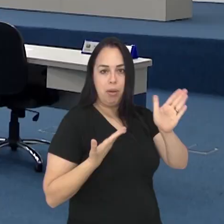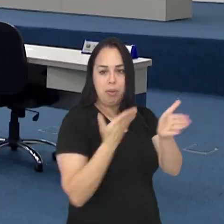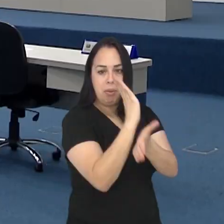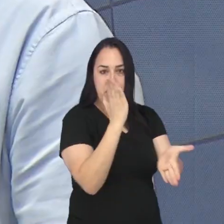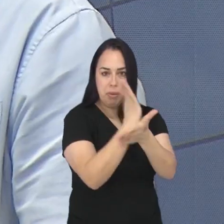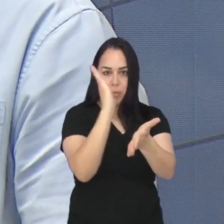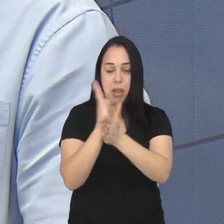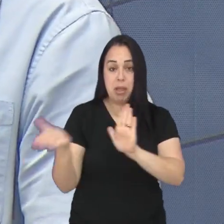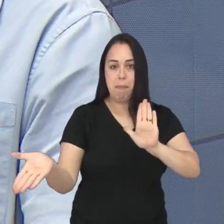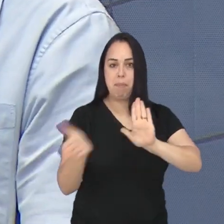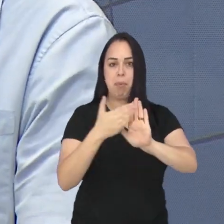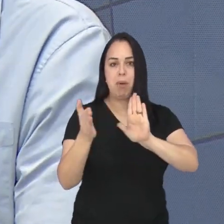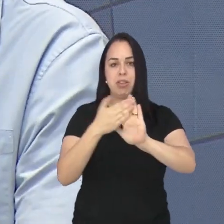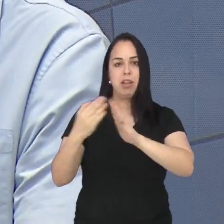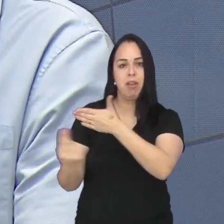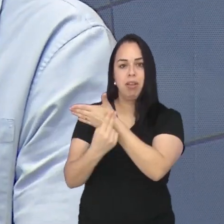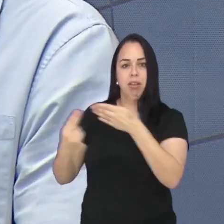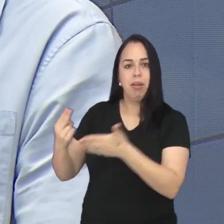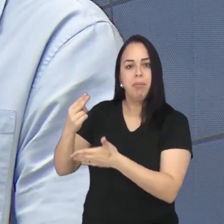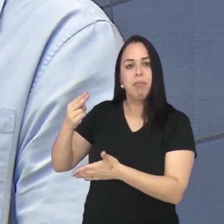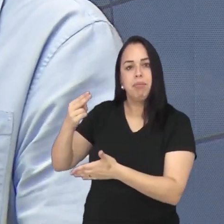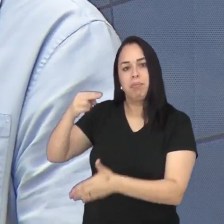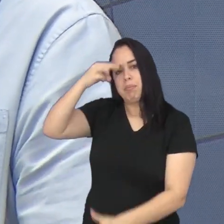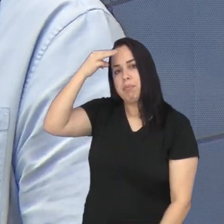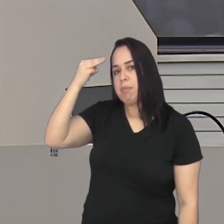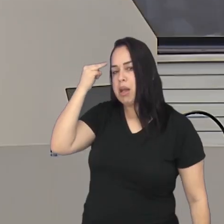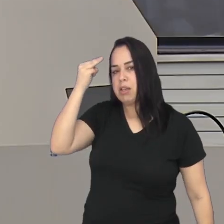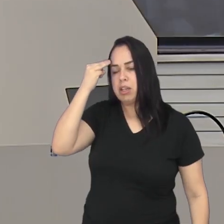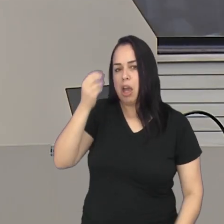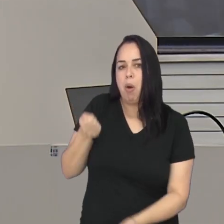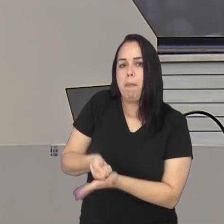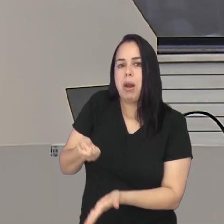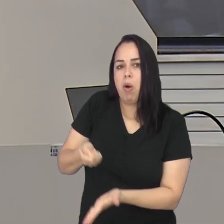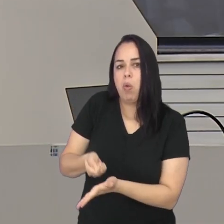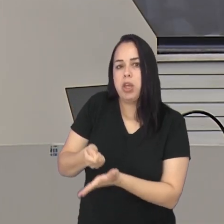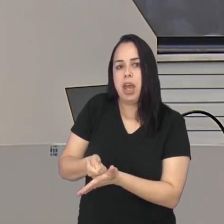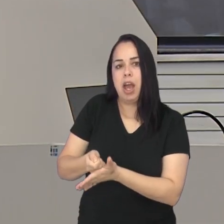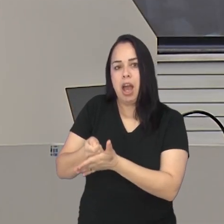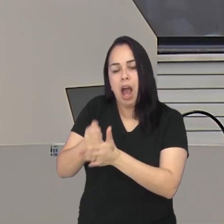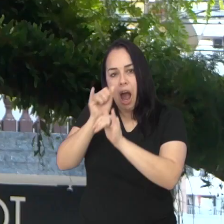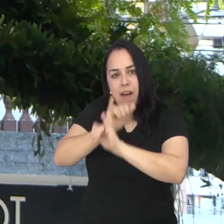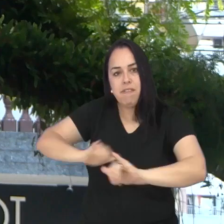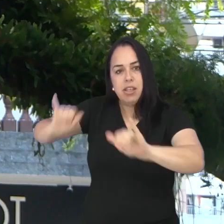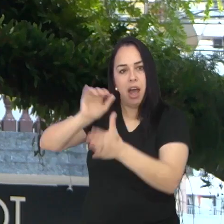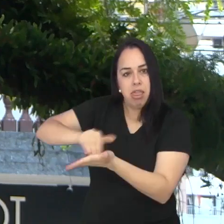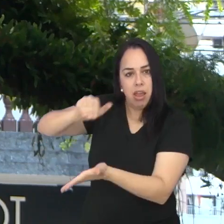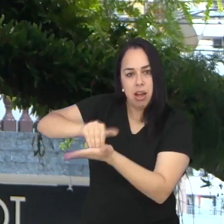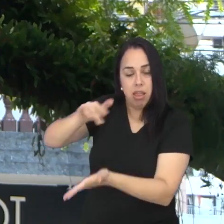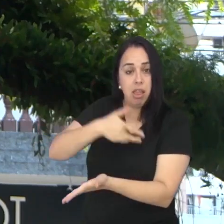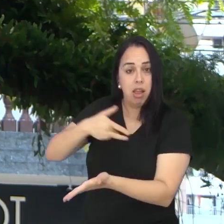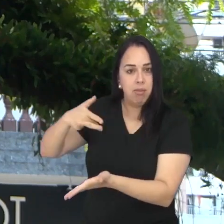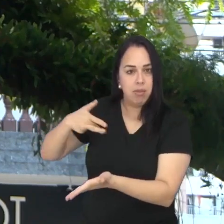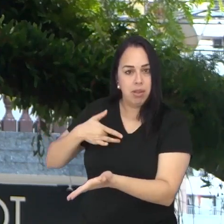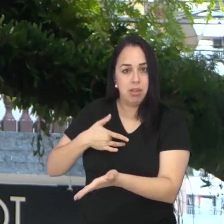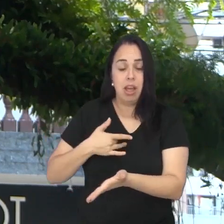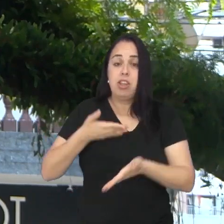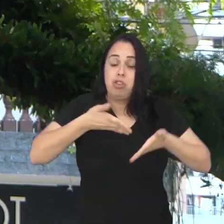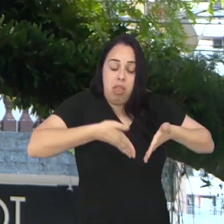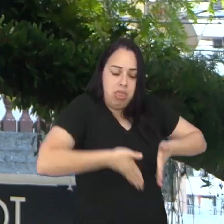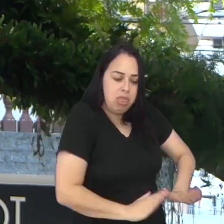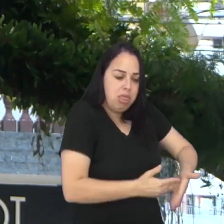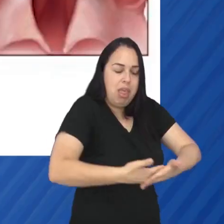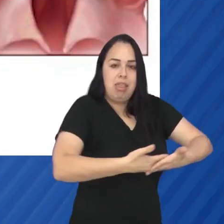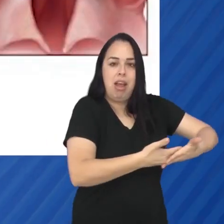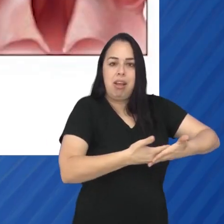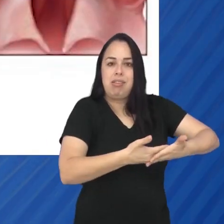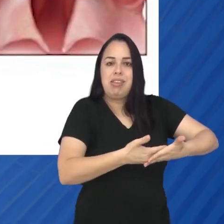ano está a proposta do vereador Marcelo Garcia, que torna obrigatória a notificação para a Secretaria de Saúde de bebês